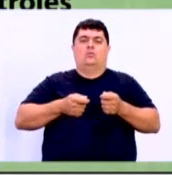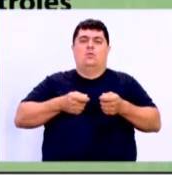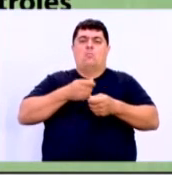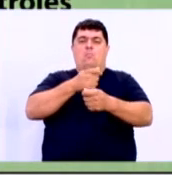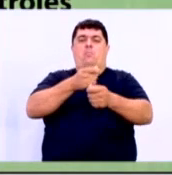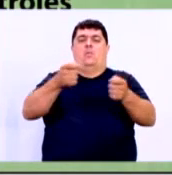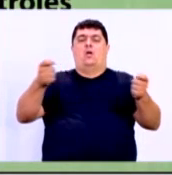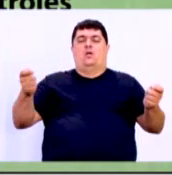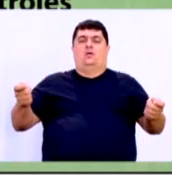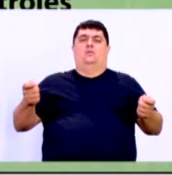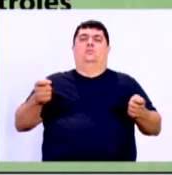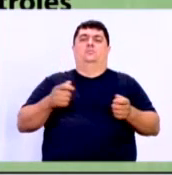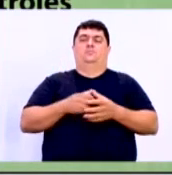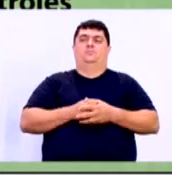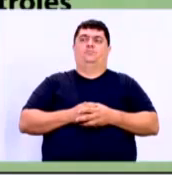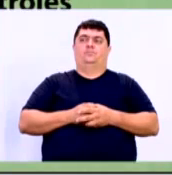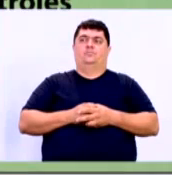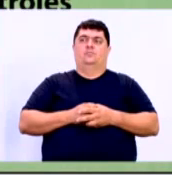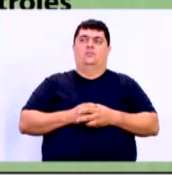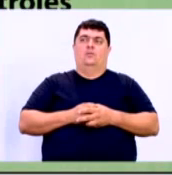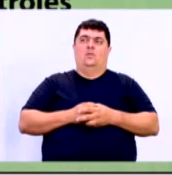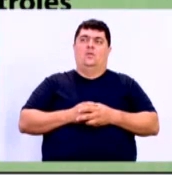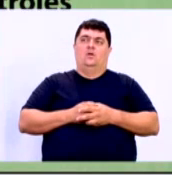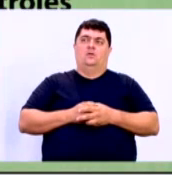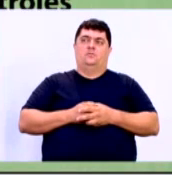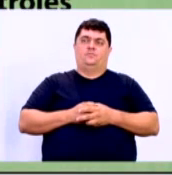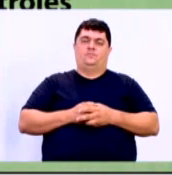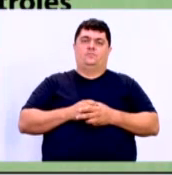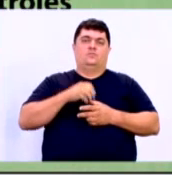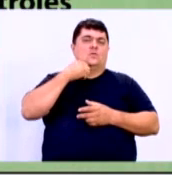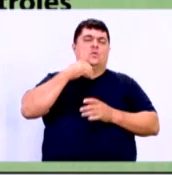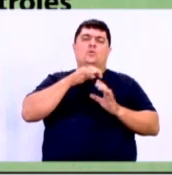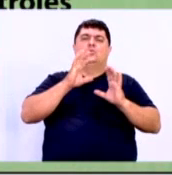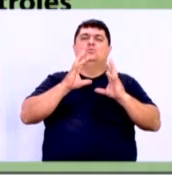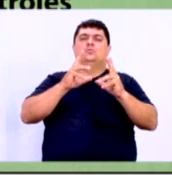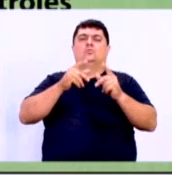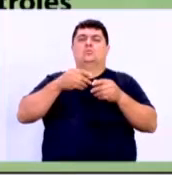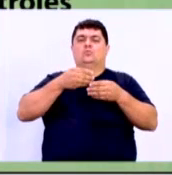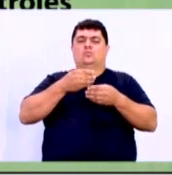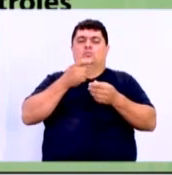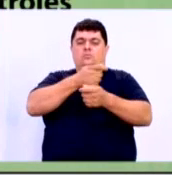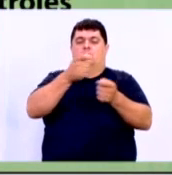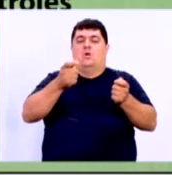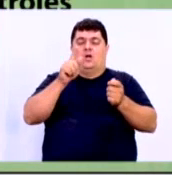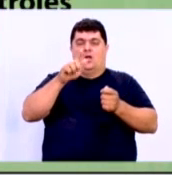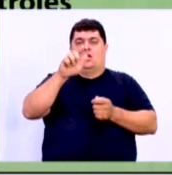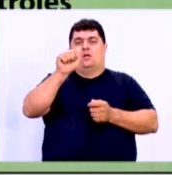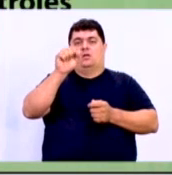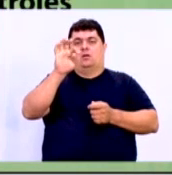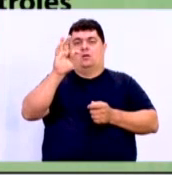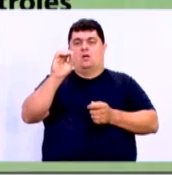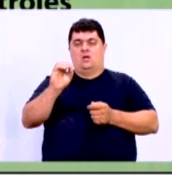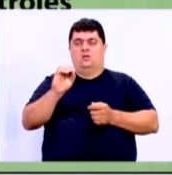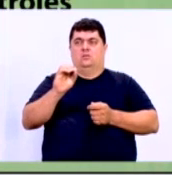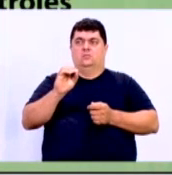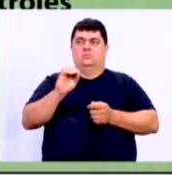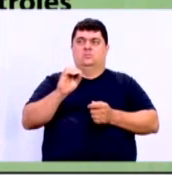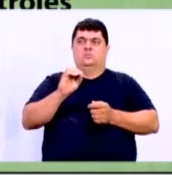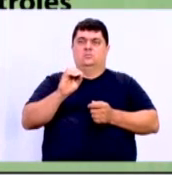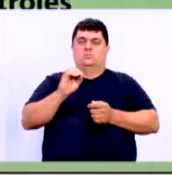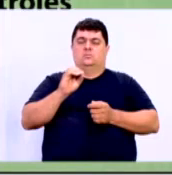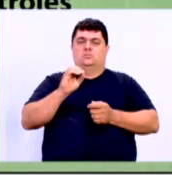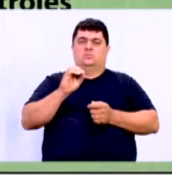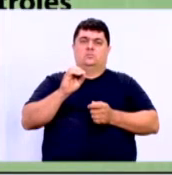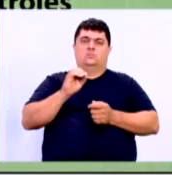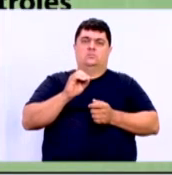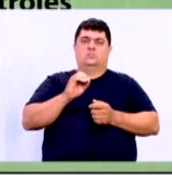sai, todo dinheiro que saiu é um sacrifício financeiro. Então tudo que sai é um gasto. Todo dinheiro que você fizer um